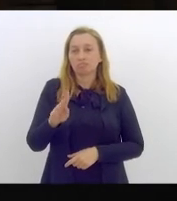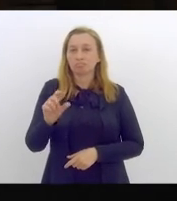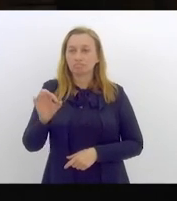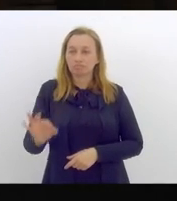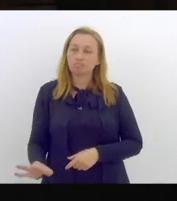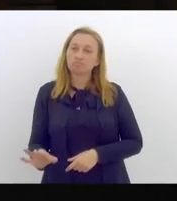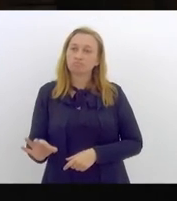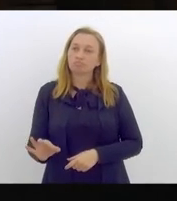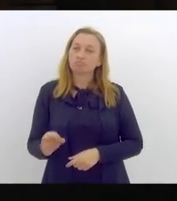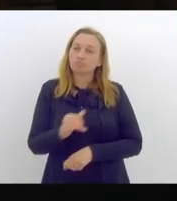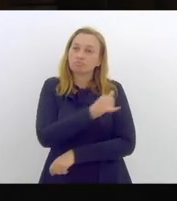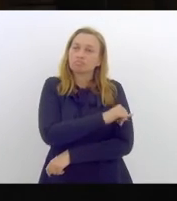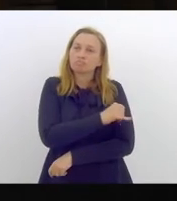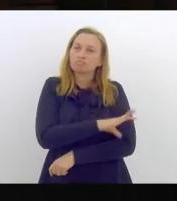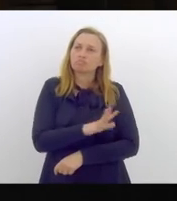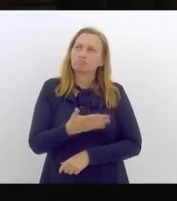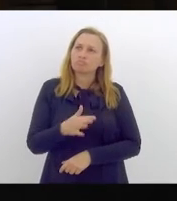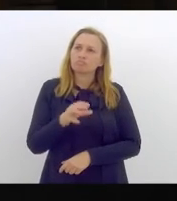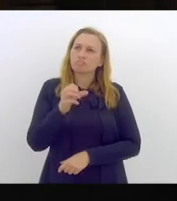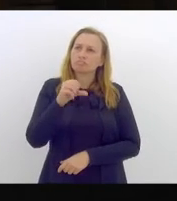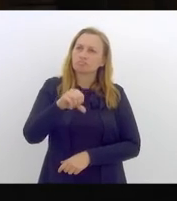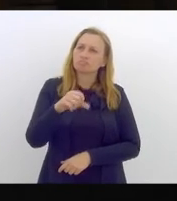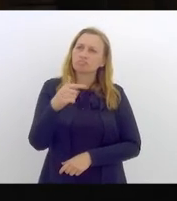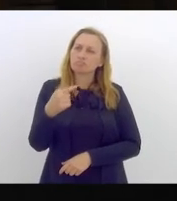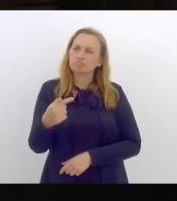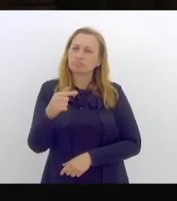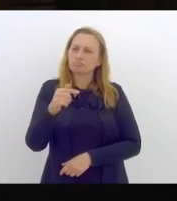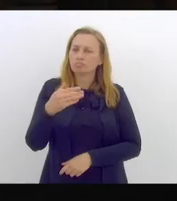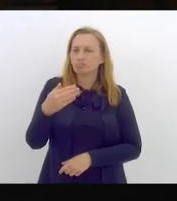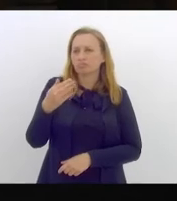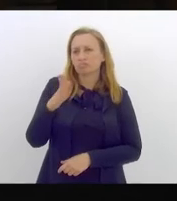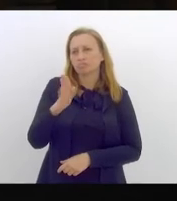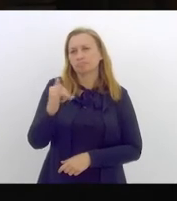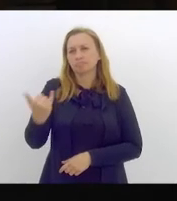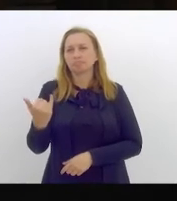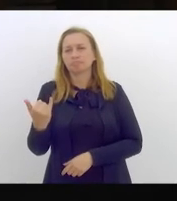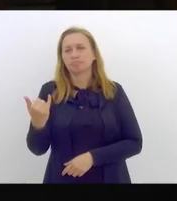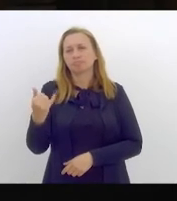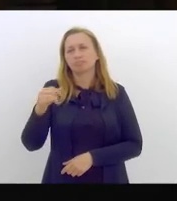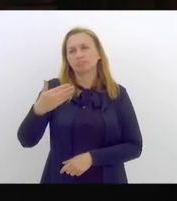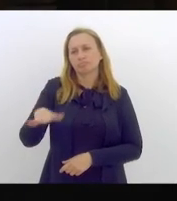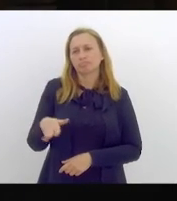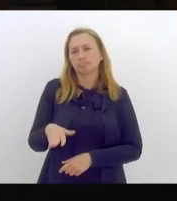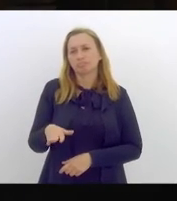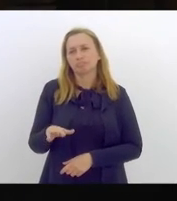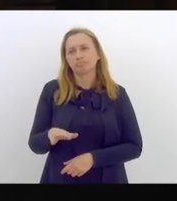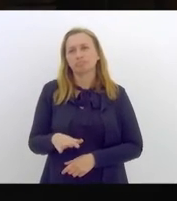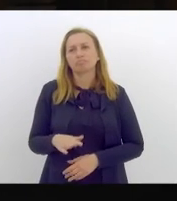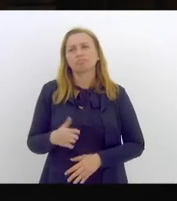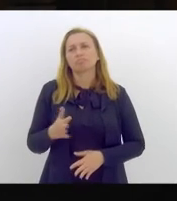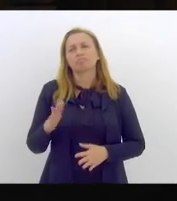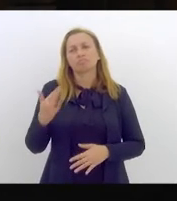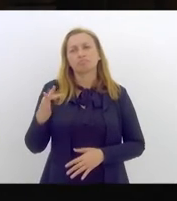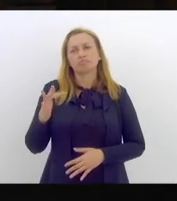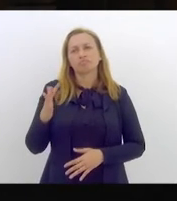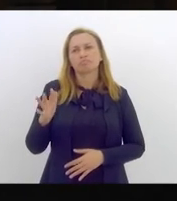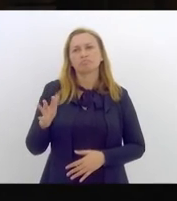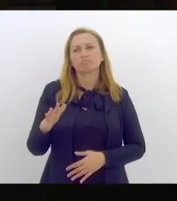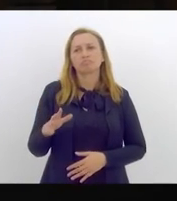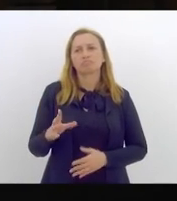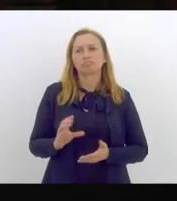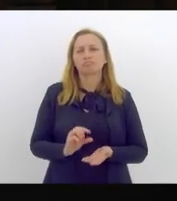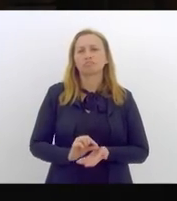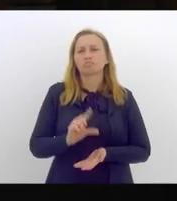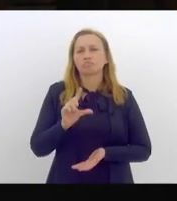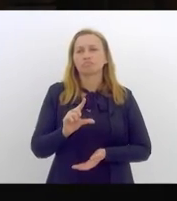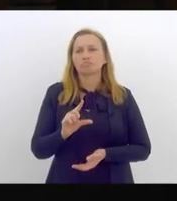do Rio chega a bater 97,5 bilhões, basicamente. E há uma previsão, inclusive, de aumento da receita